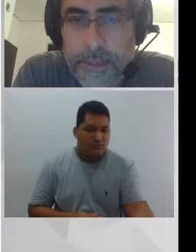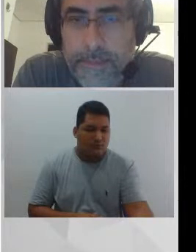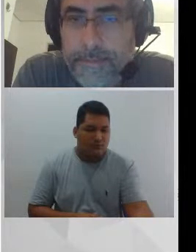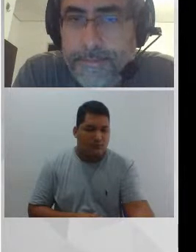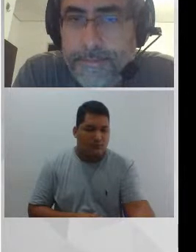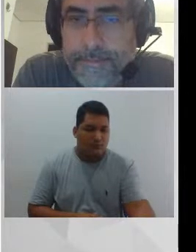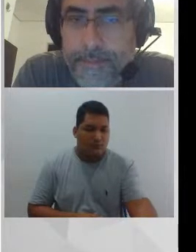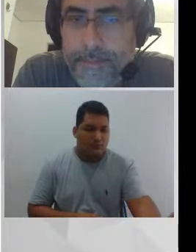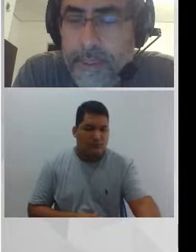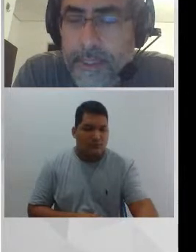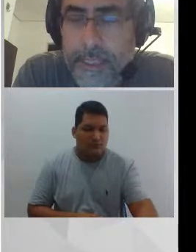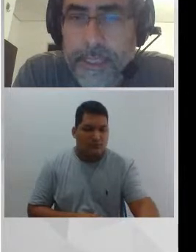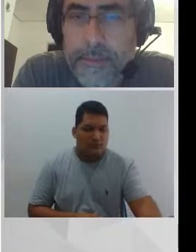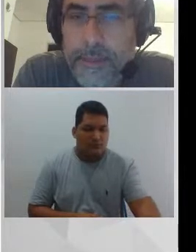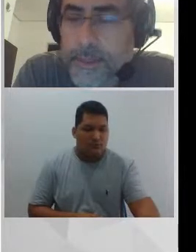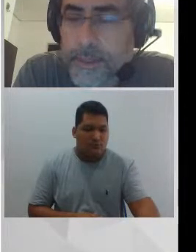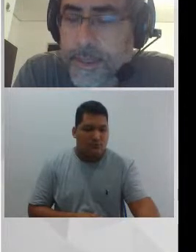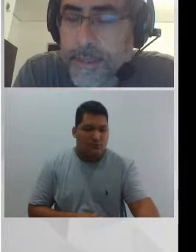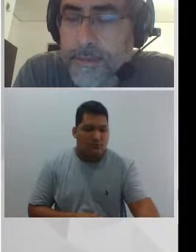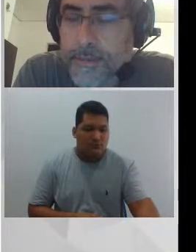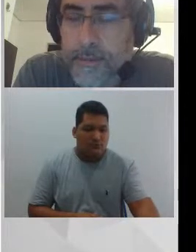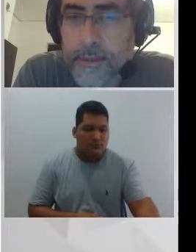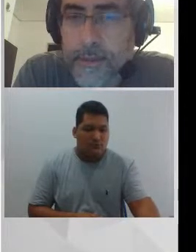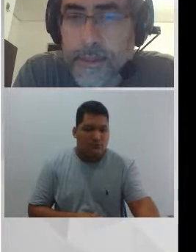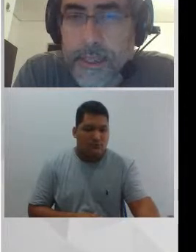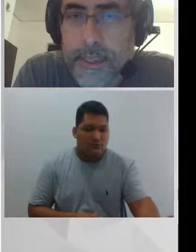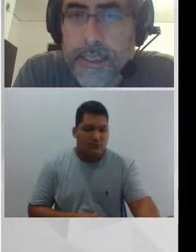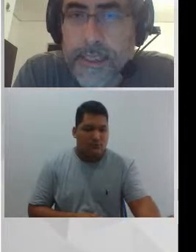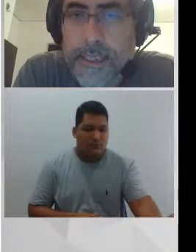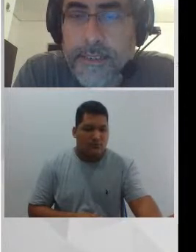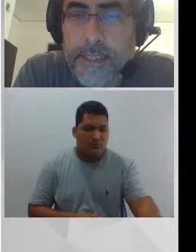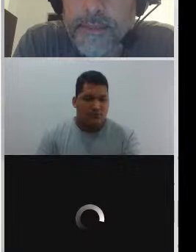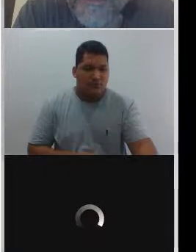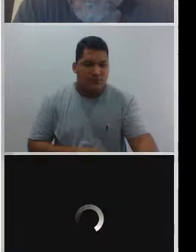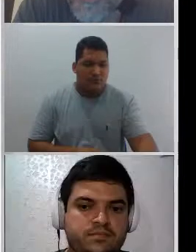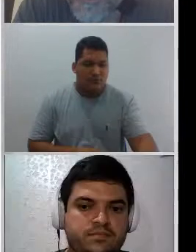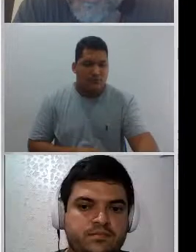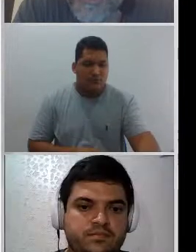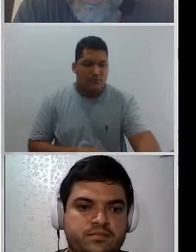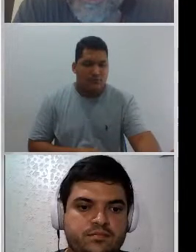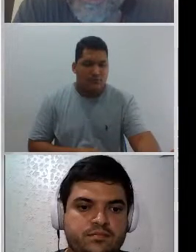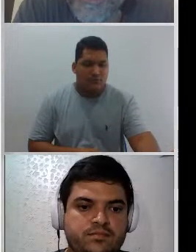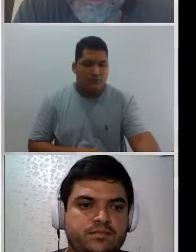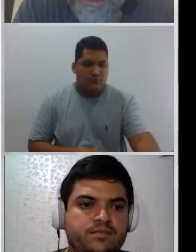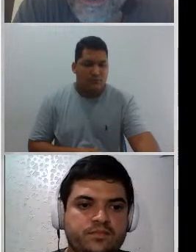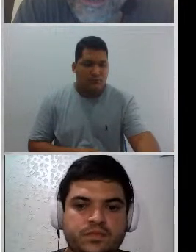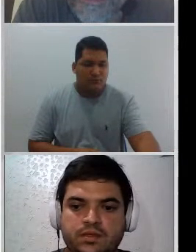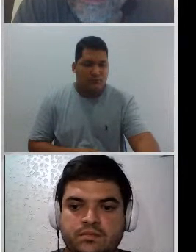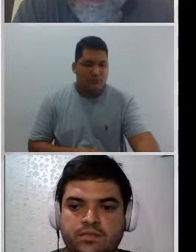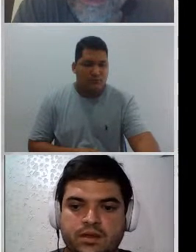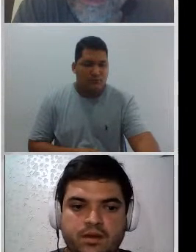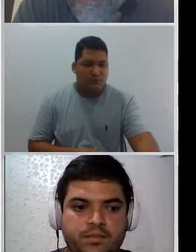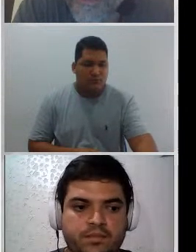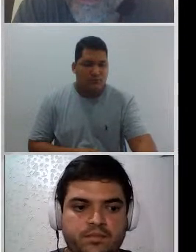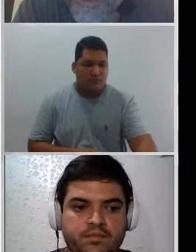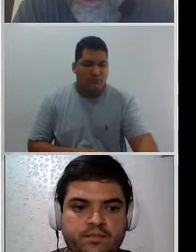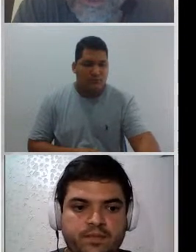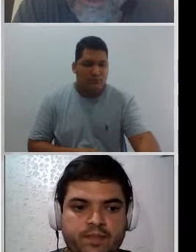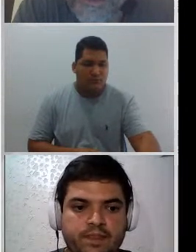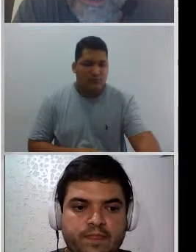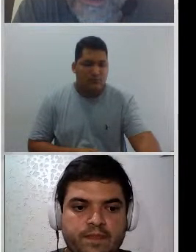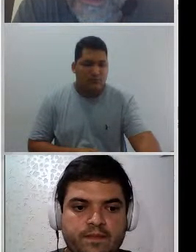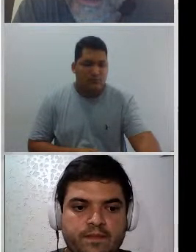Hoje, nós já temos o uso da inteligência artificial muito próximo da gente, mas ainda está um